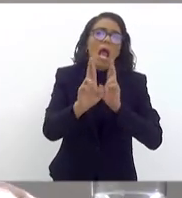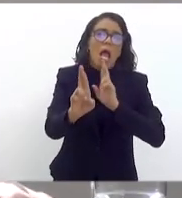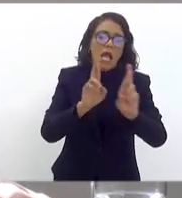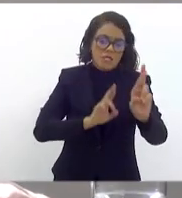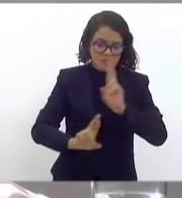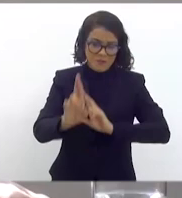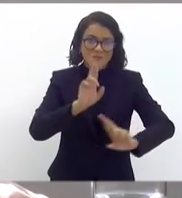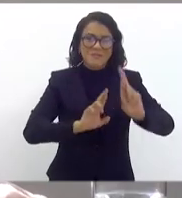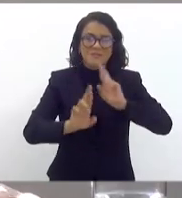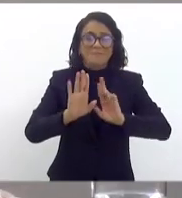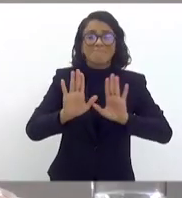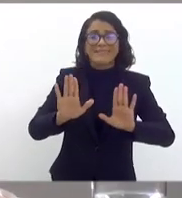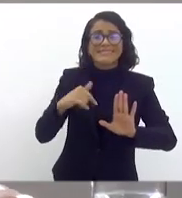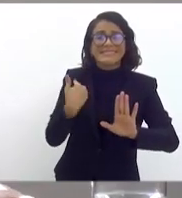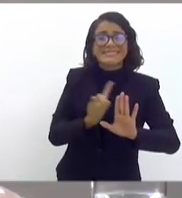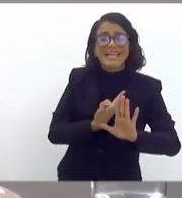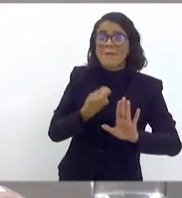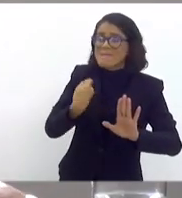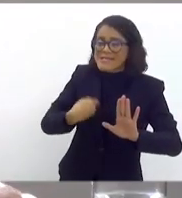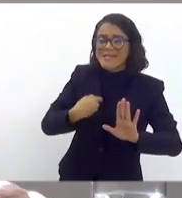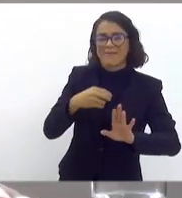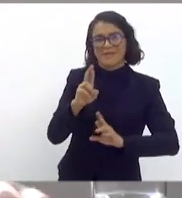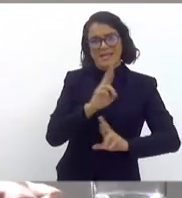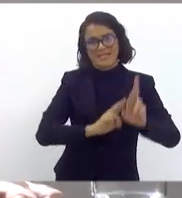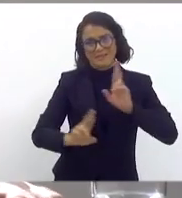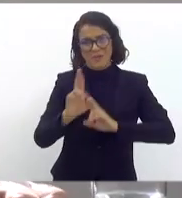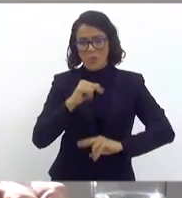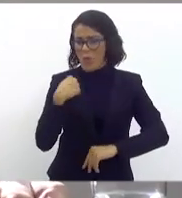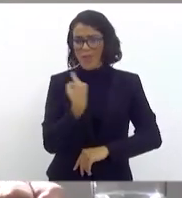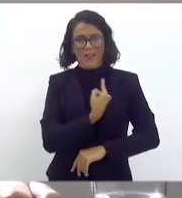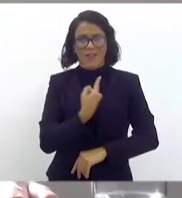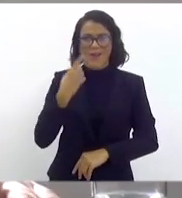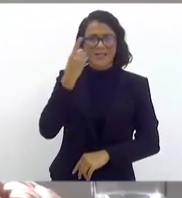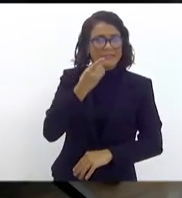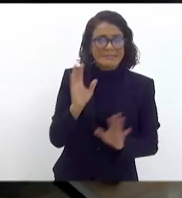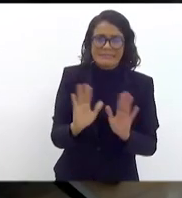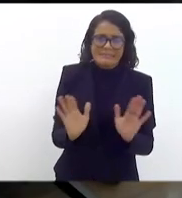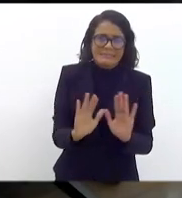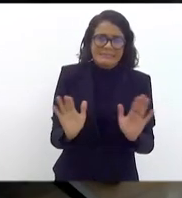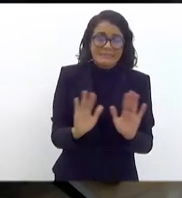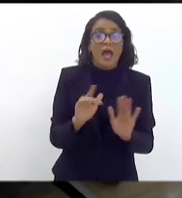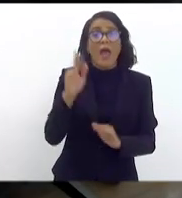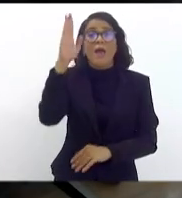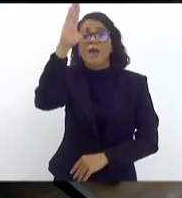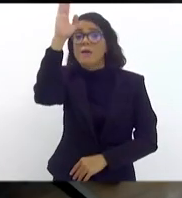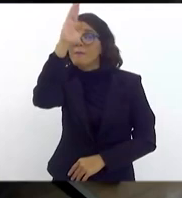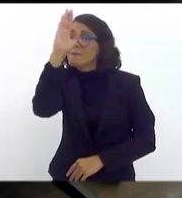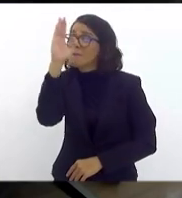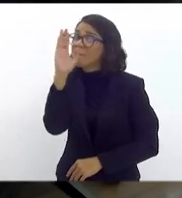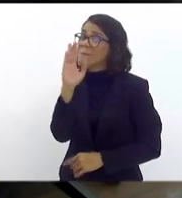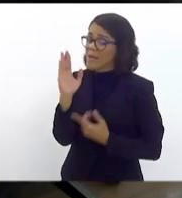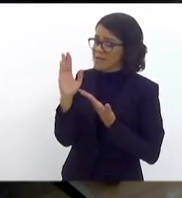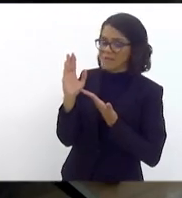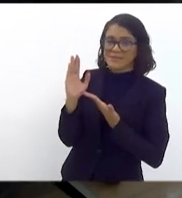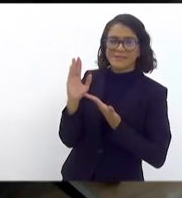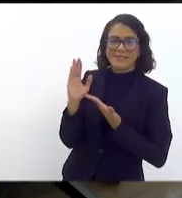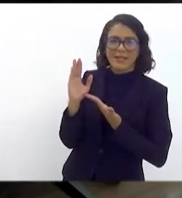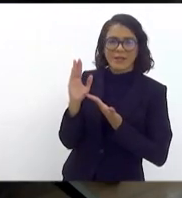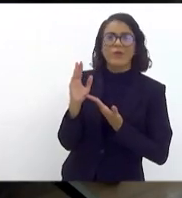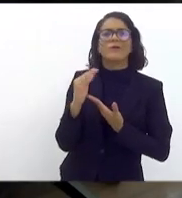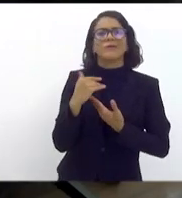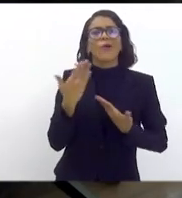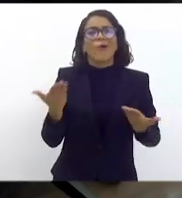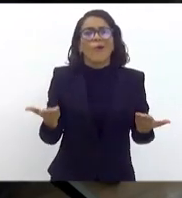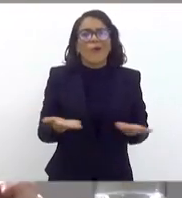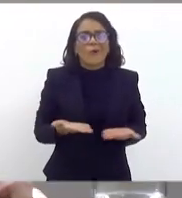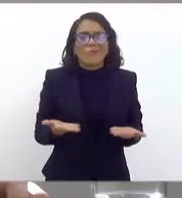não podemos ficar sem resposta. E não somos nós os parlamentares aqui. São os brasileiros que hoje deixam